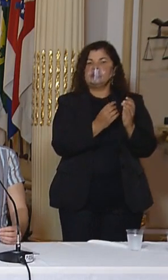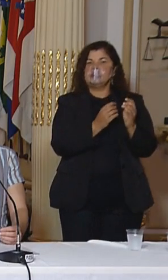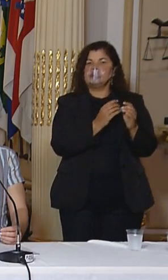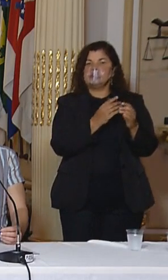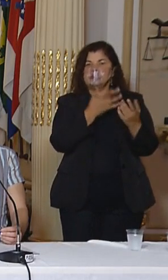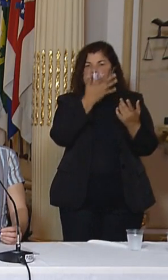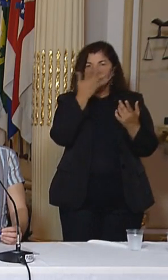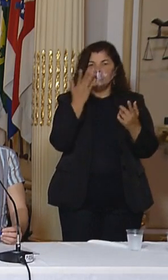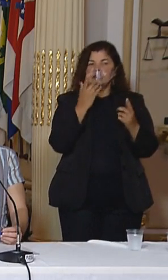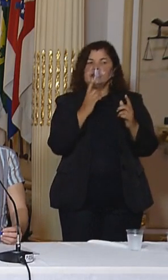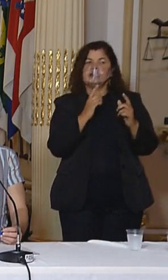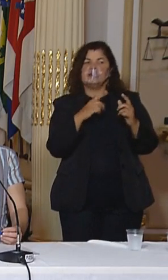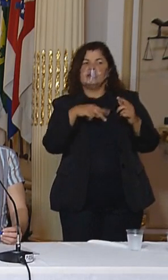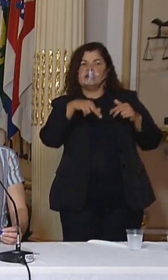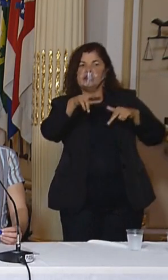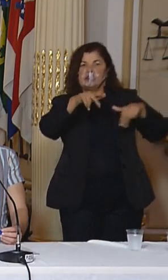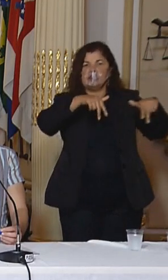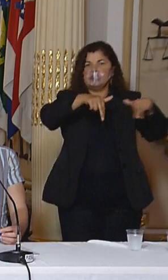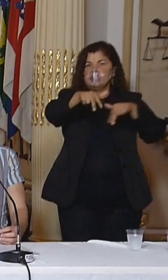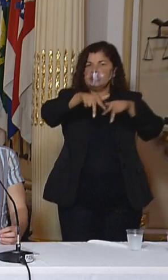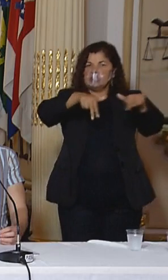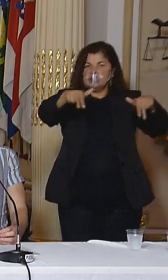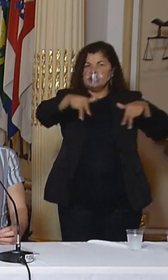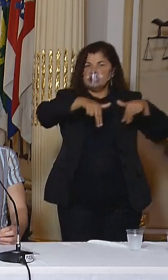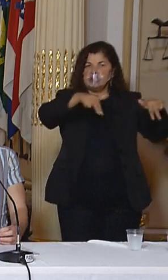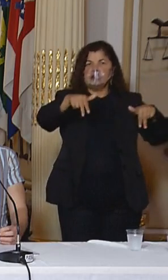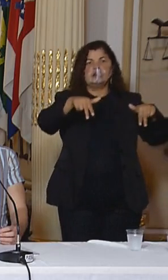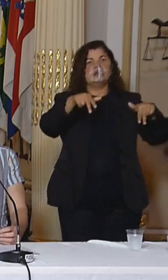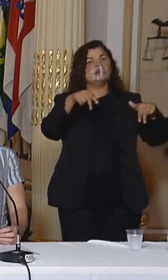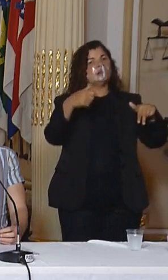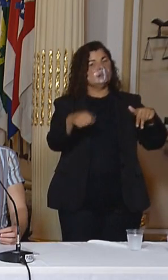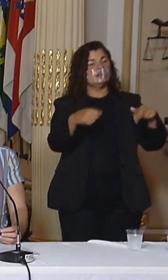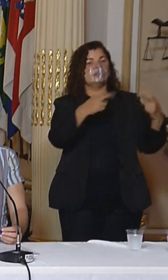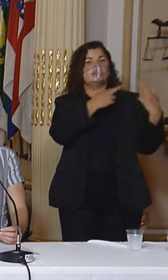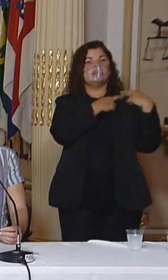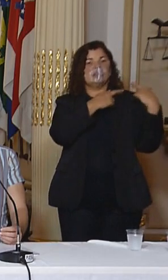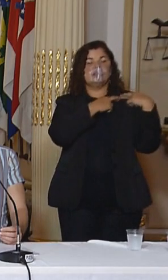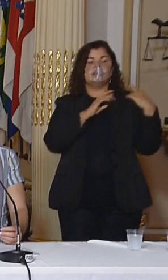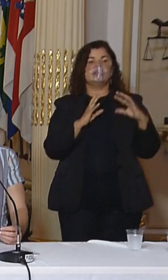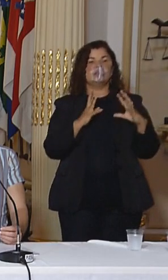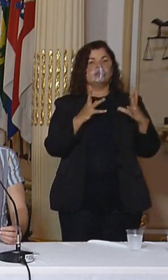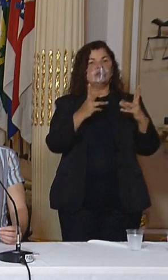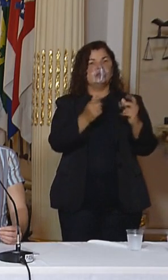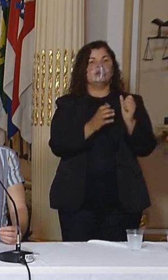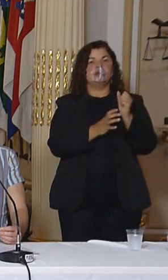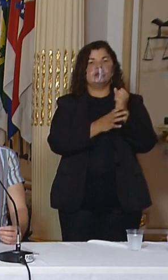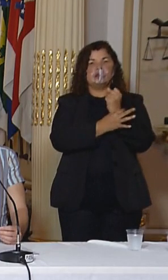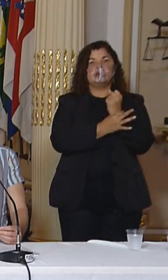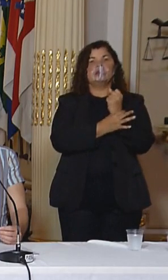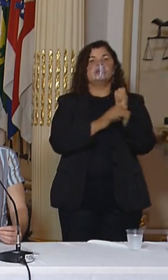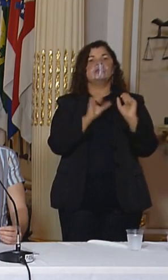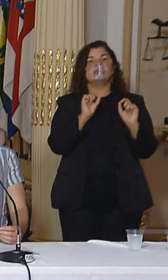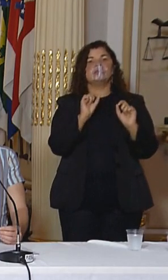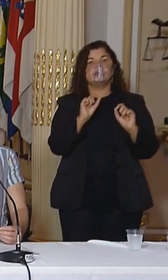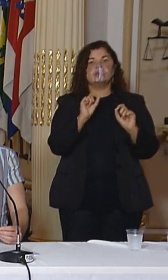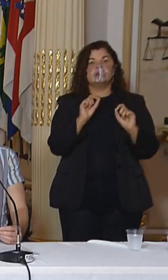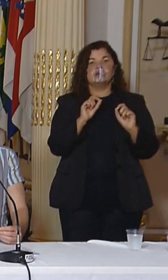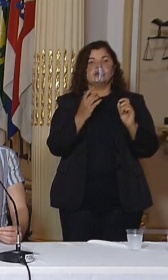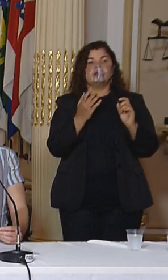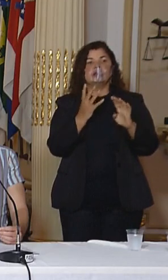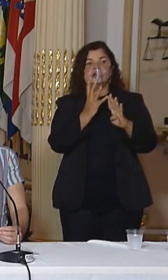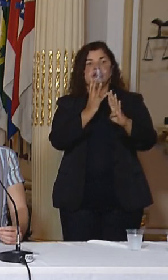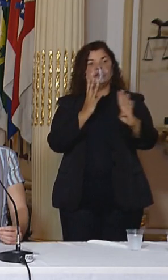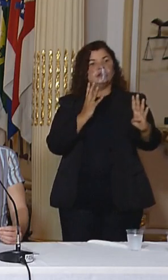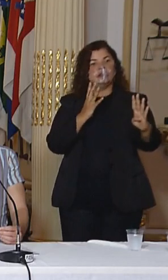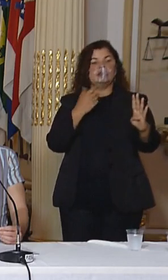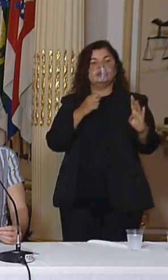possam ser flexibilizadas ou distensionadas, é corresponsabilidade de todos garantir, por exemplo, que a fila de